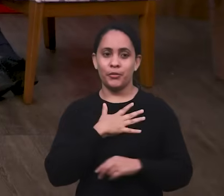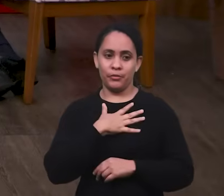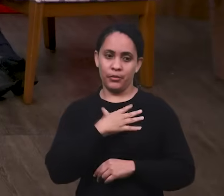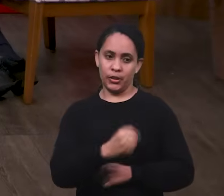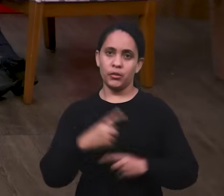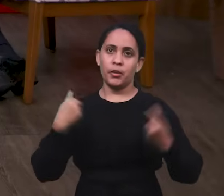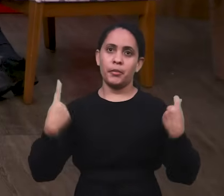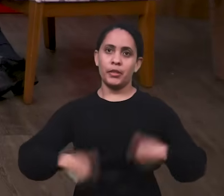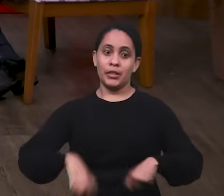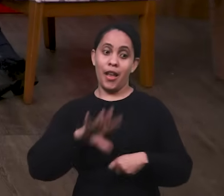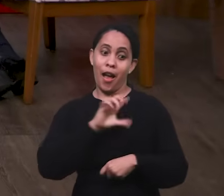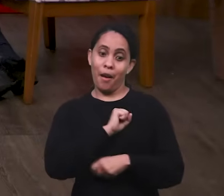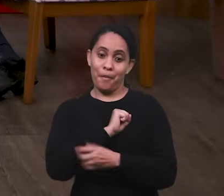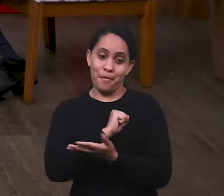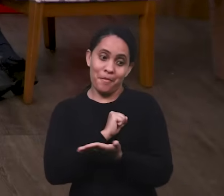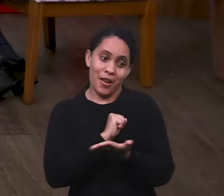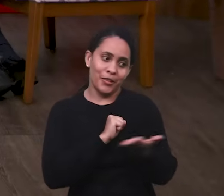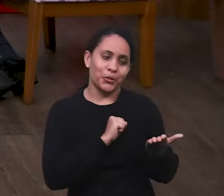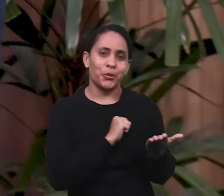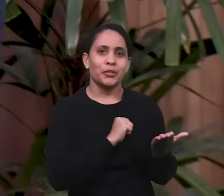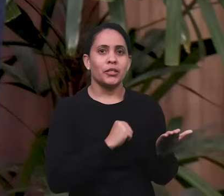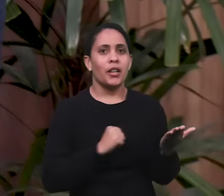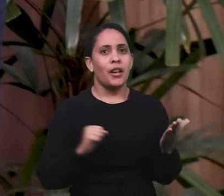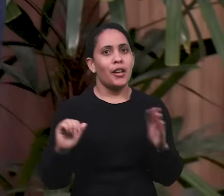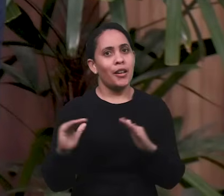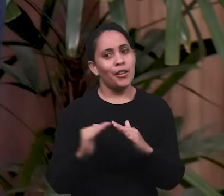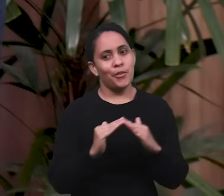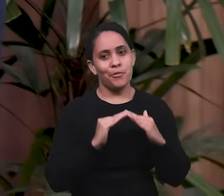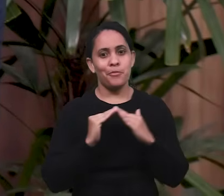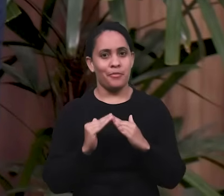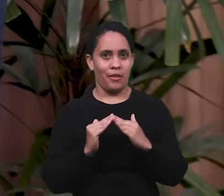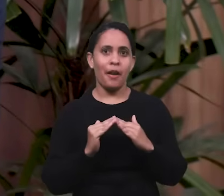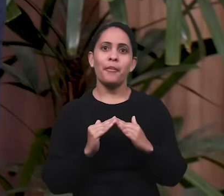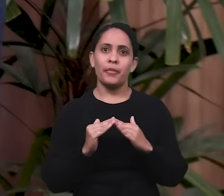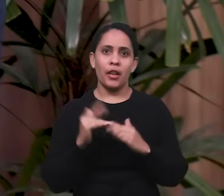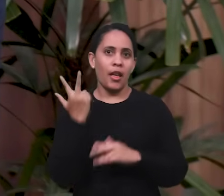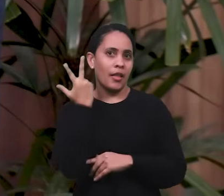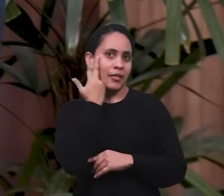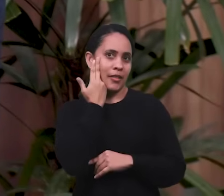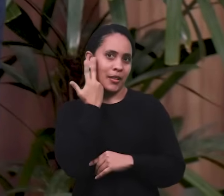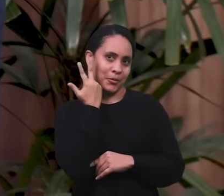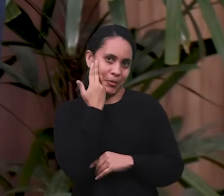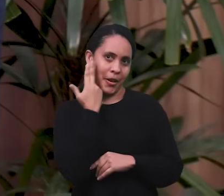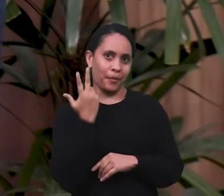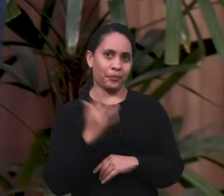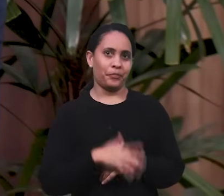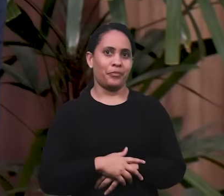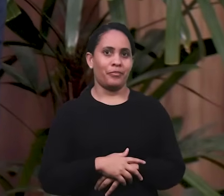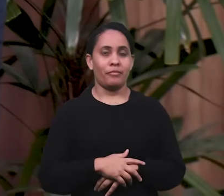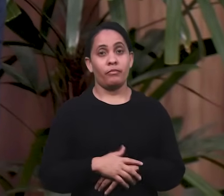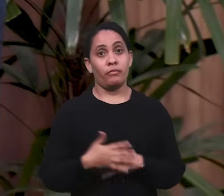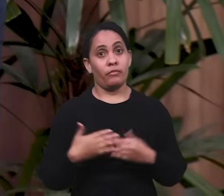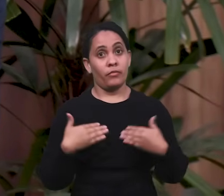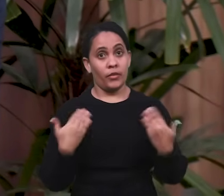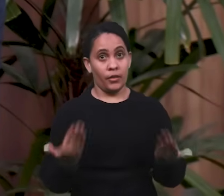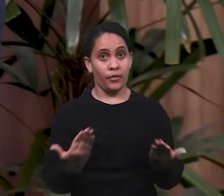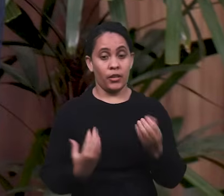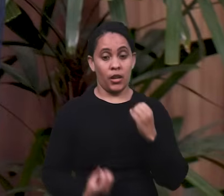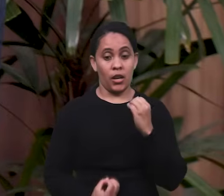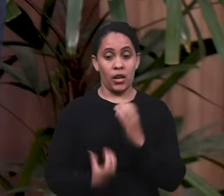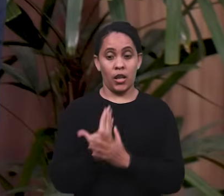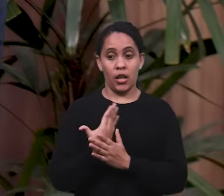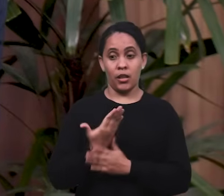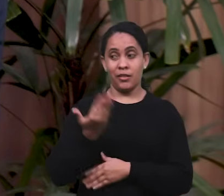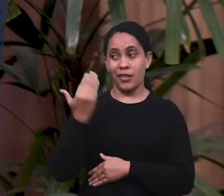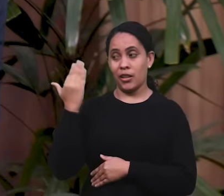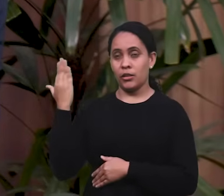tem que amar todos, e o pai ama todos, na verdade, que isso é um afeto natural do homem. Exato. Que foi estabelecido na